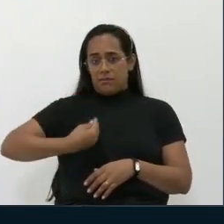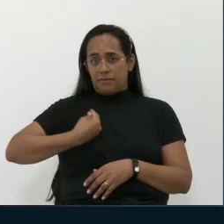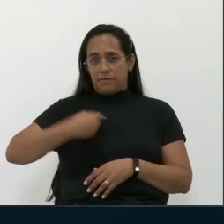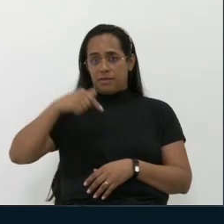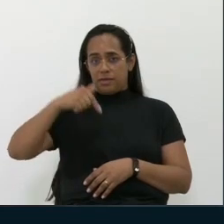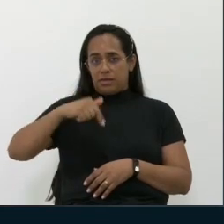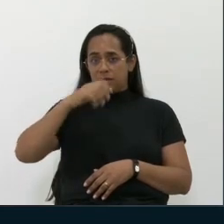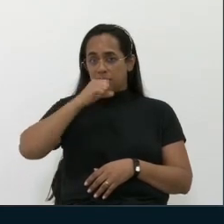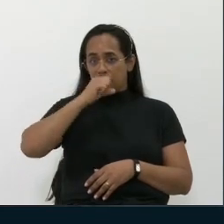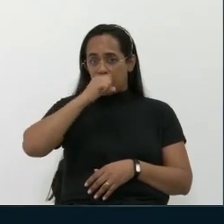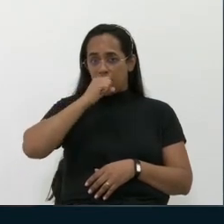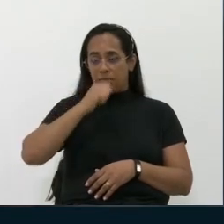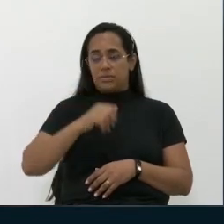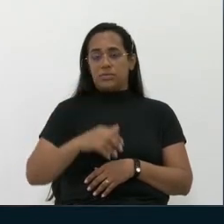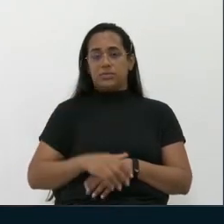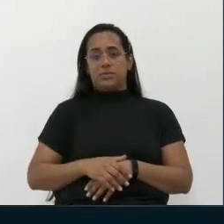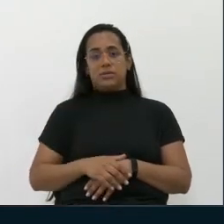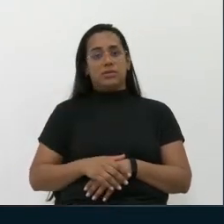que ele fala?